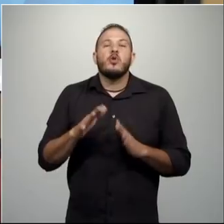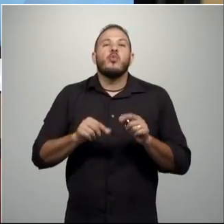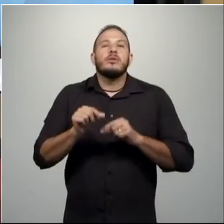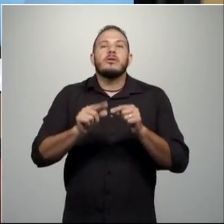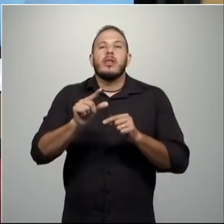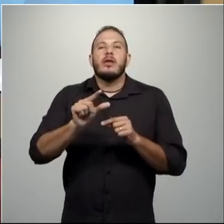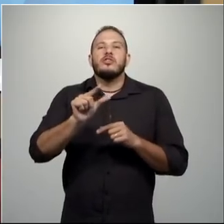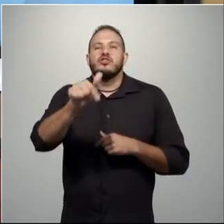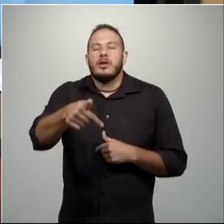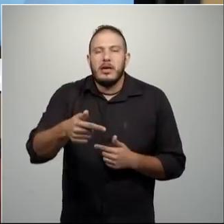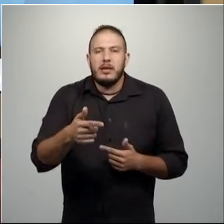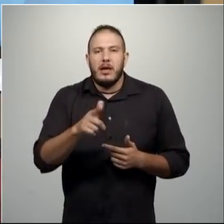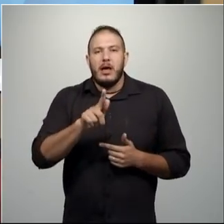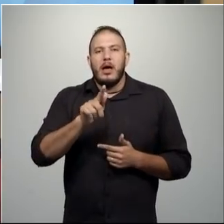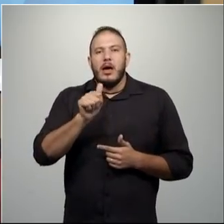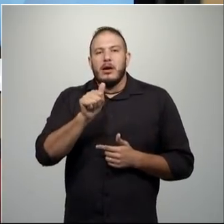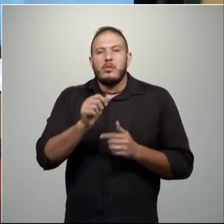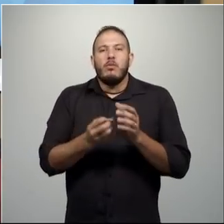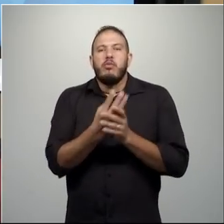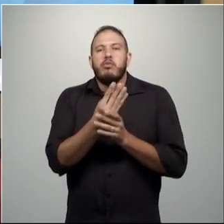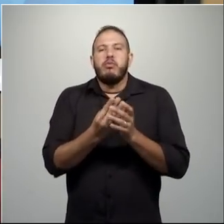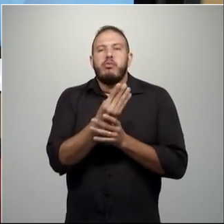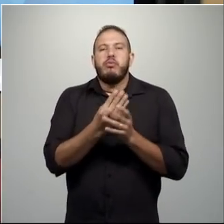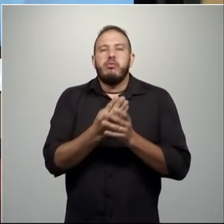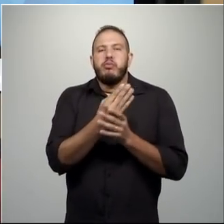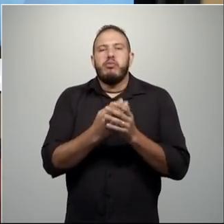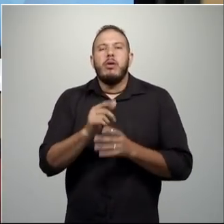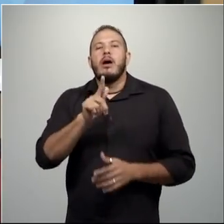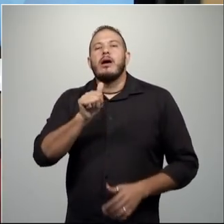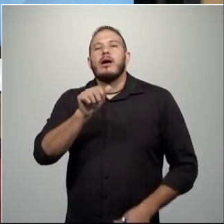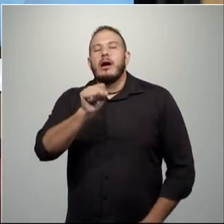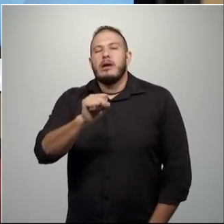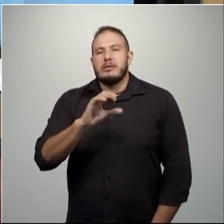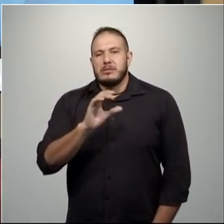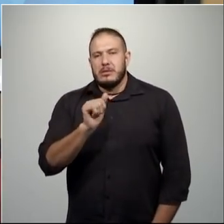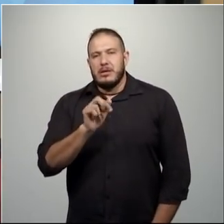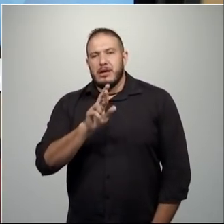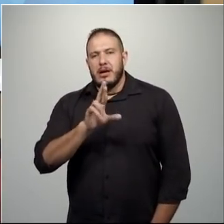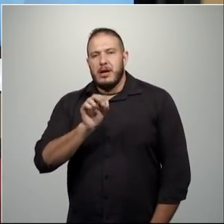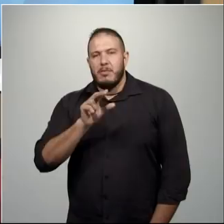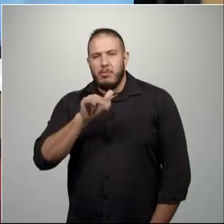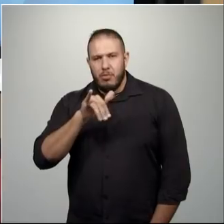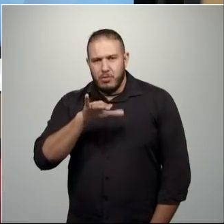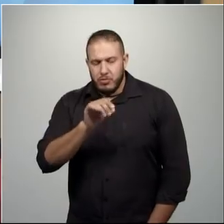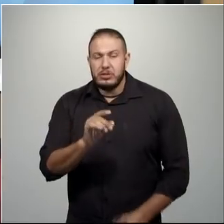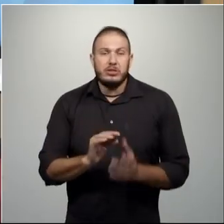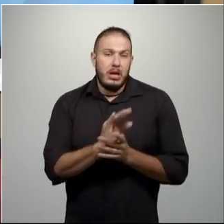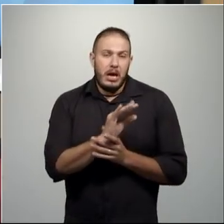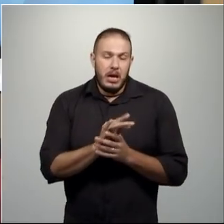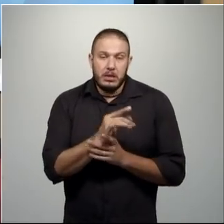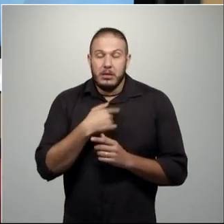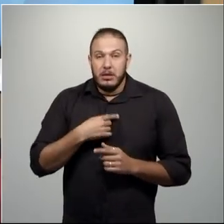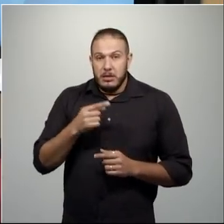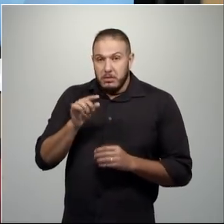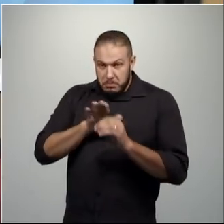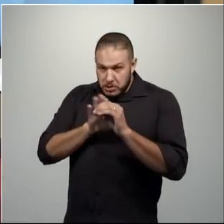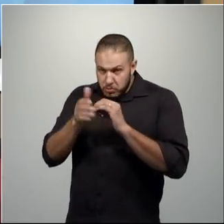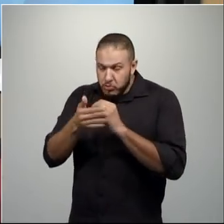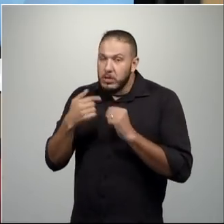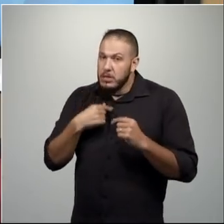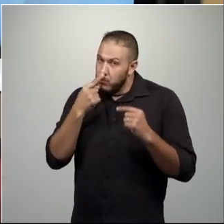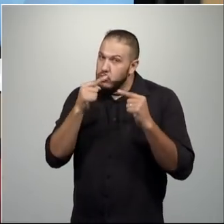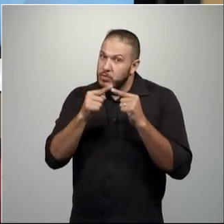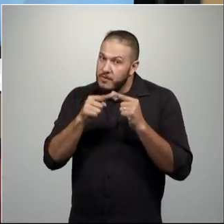gera de gás carbônico mundo direta ou indiretamente no caso do bitcoin tem bastante a ver com a geração de energia